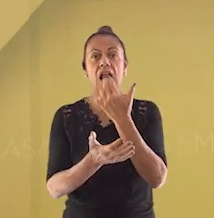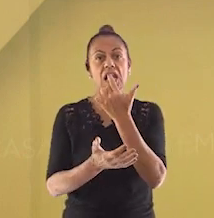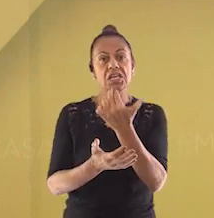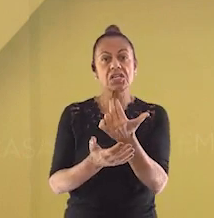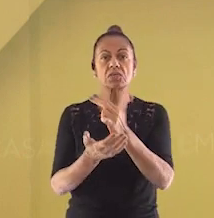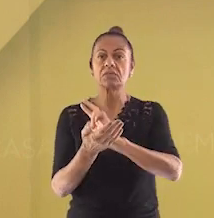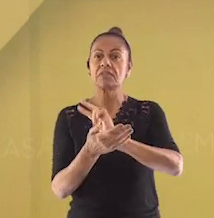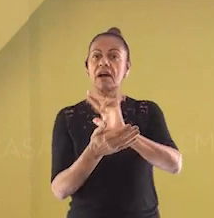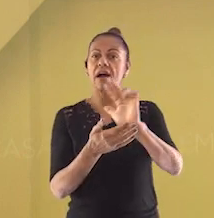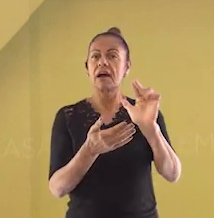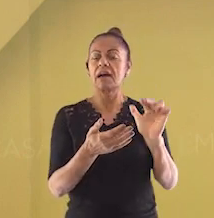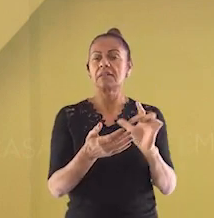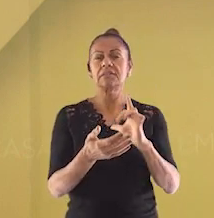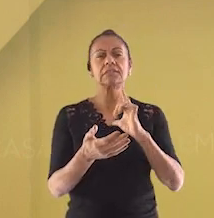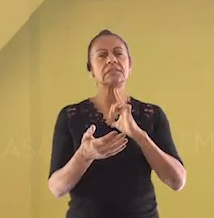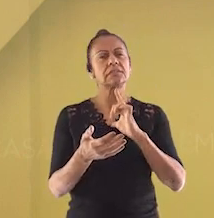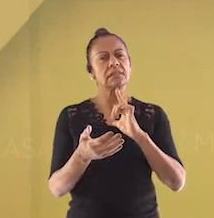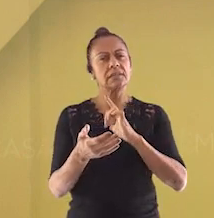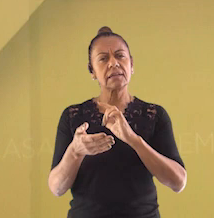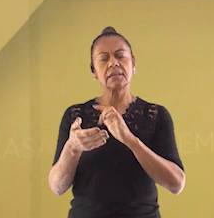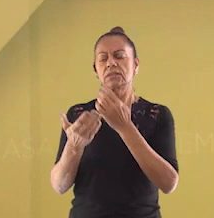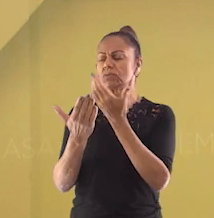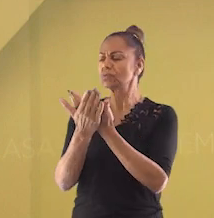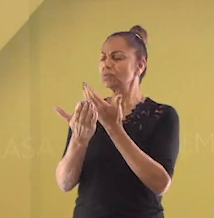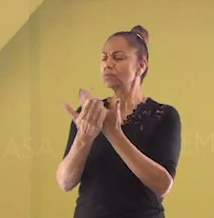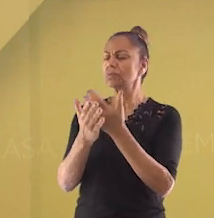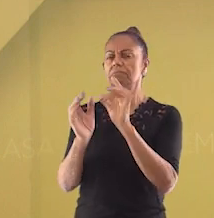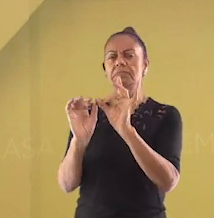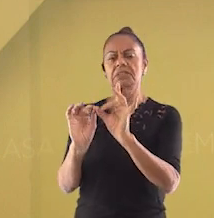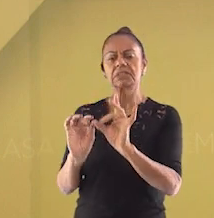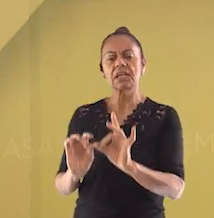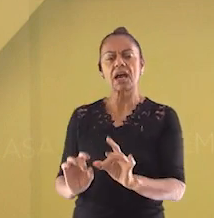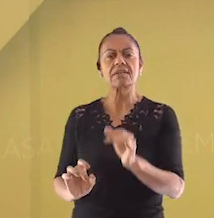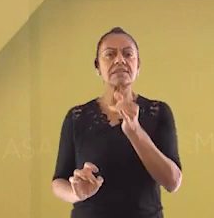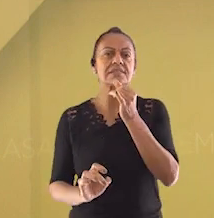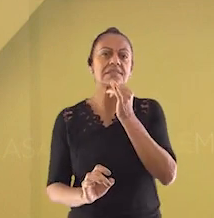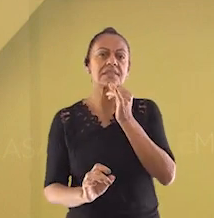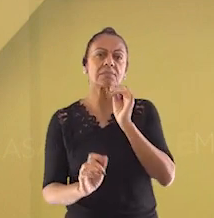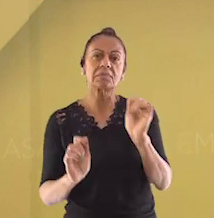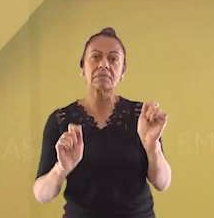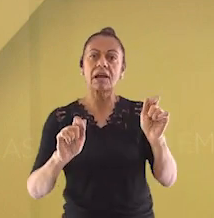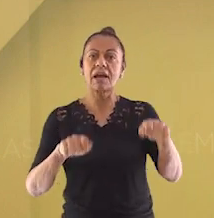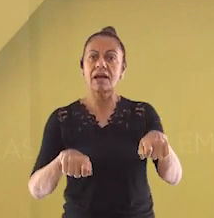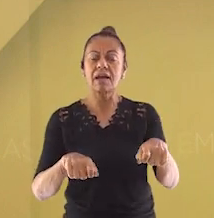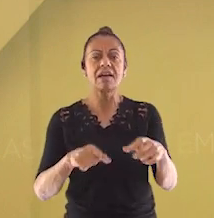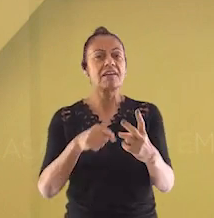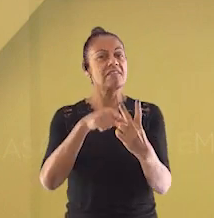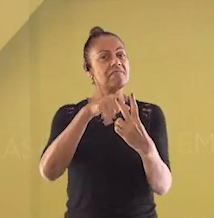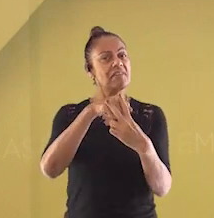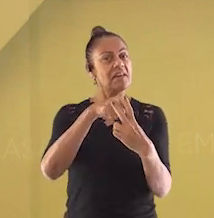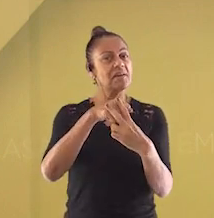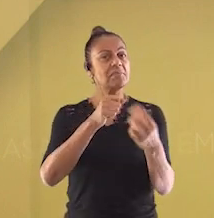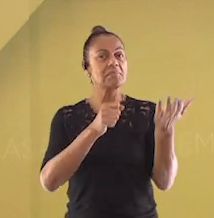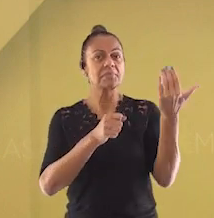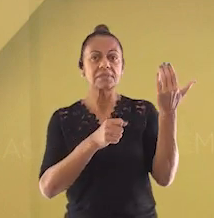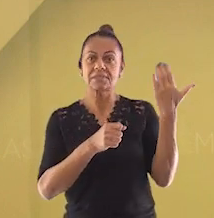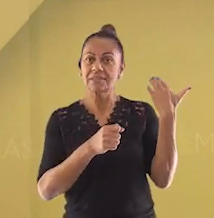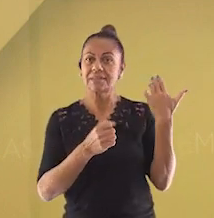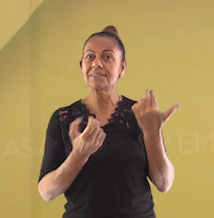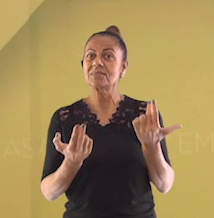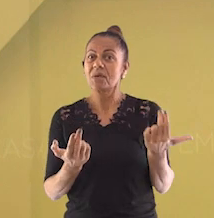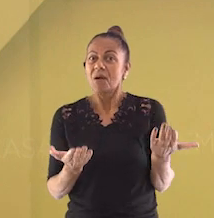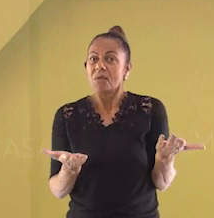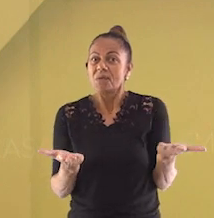nele você consegue estudar lições específicas por exemplo você pode estudar o passado simples que vimos hoje